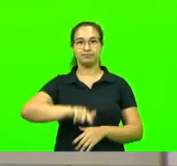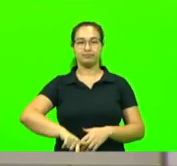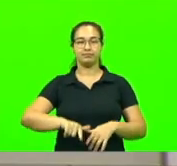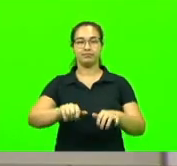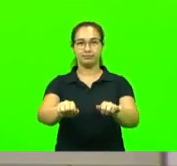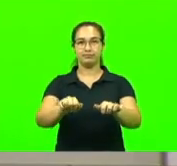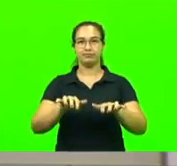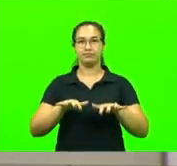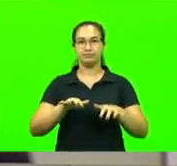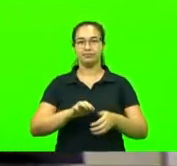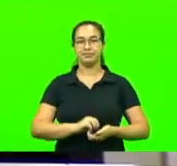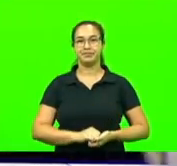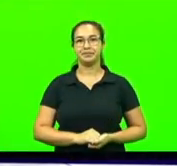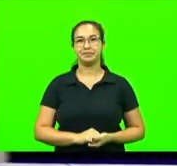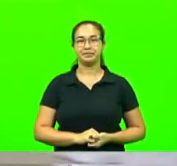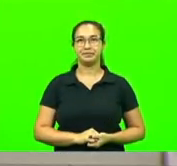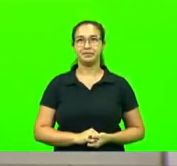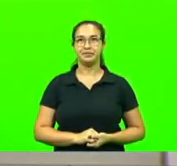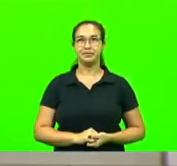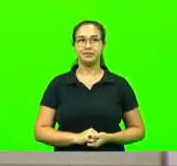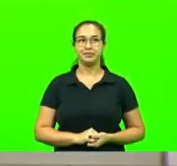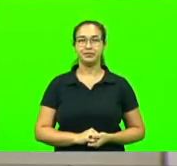sessão.